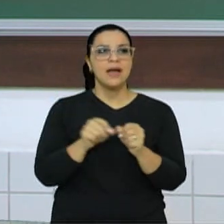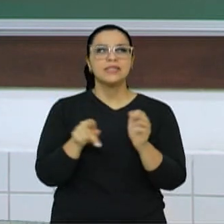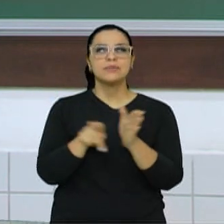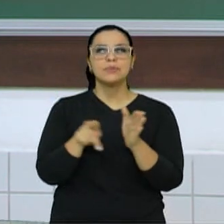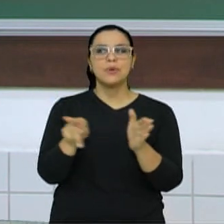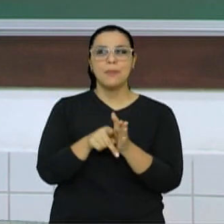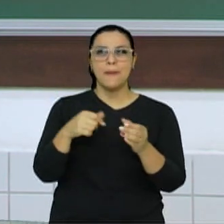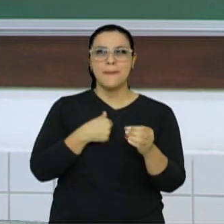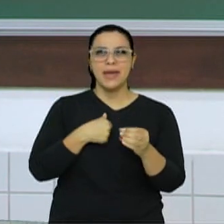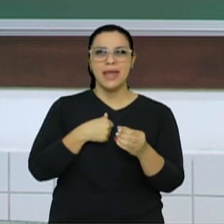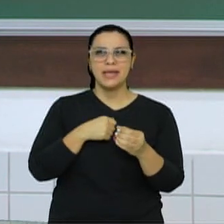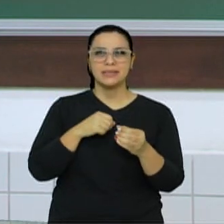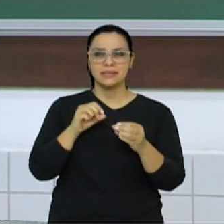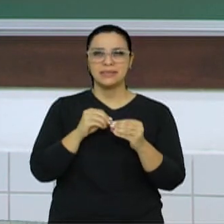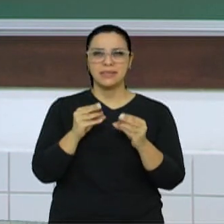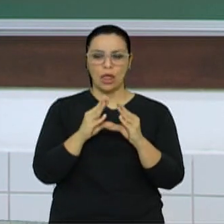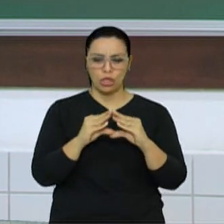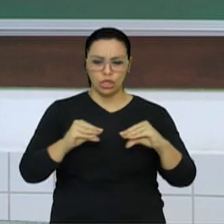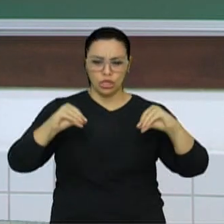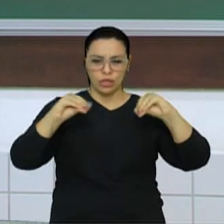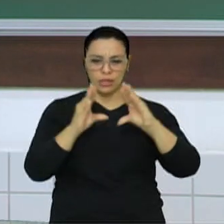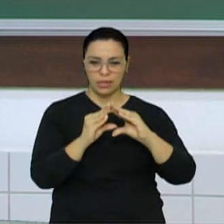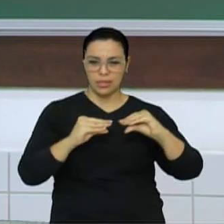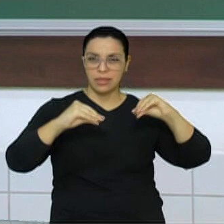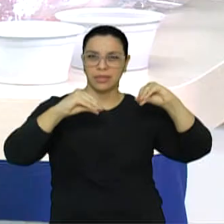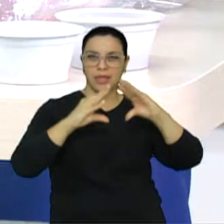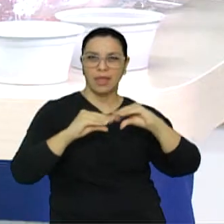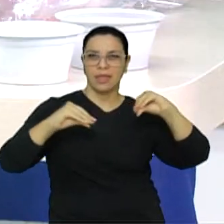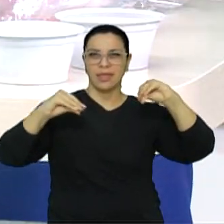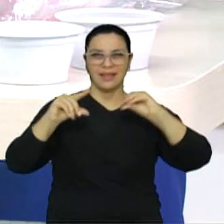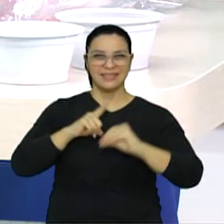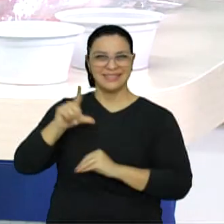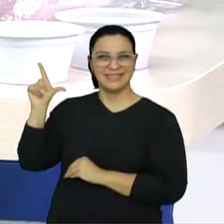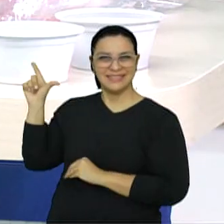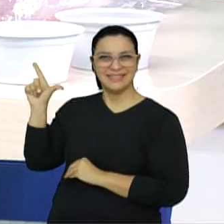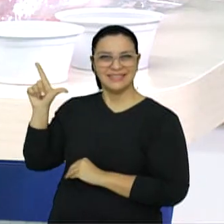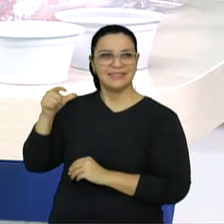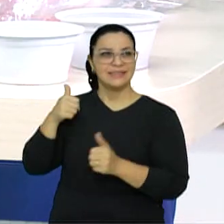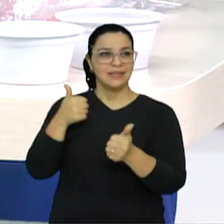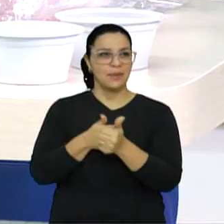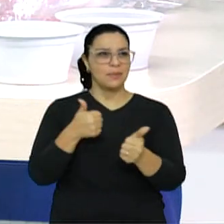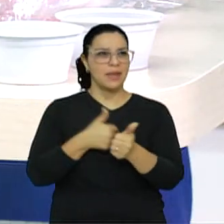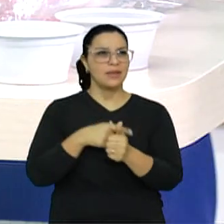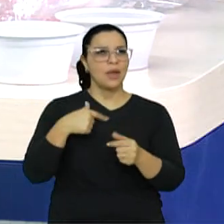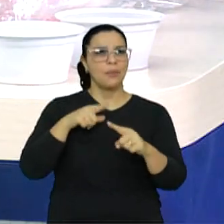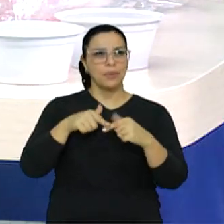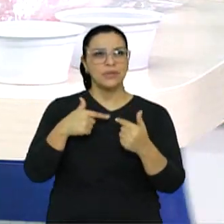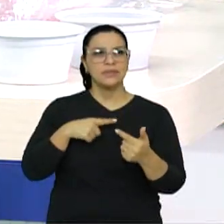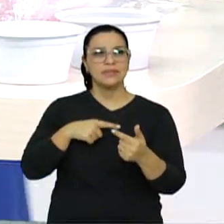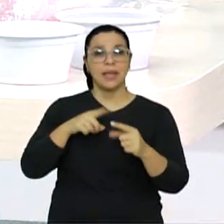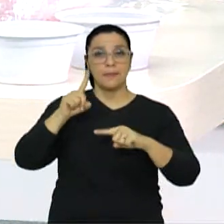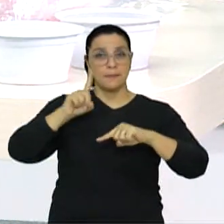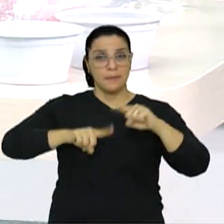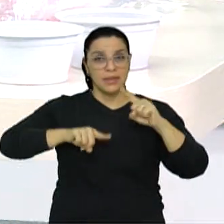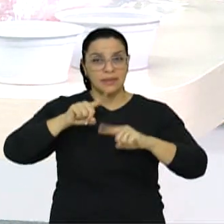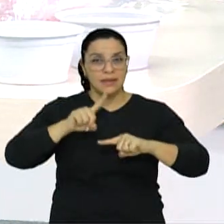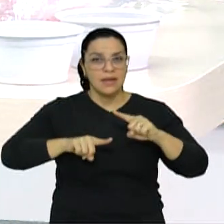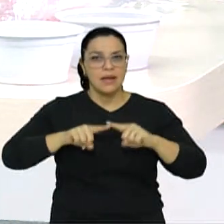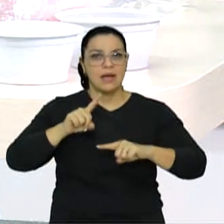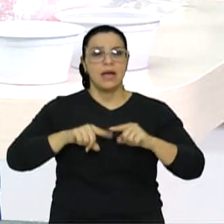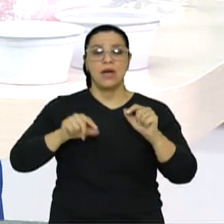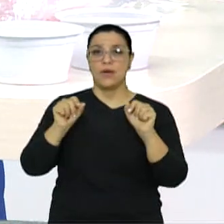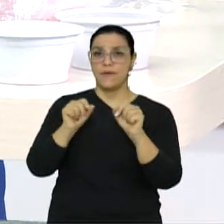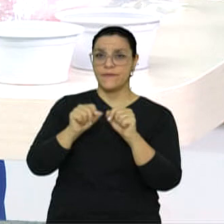sáculos achatados, vamos dizer assim, tá? Próximos ali. Então ela recebe substâncias, tá?